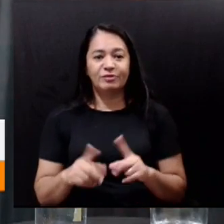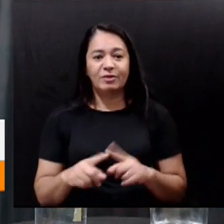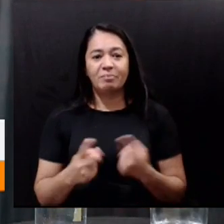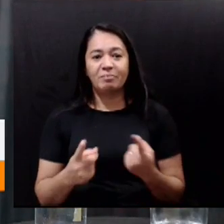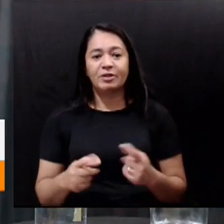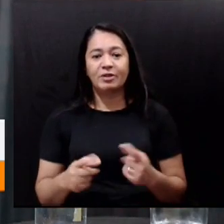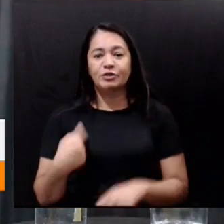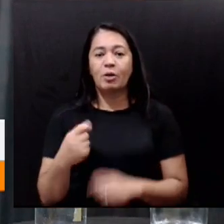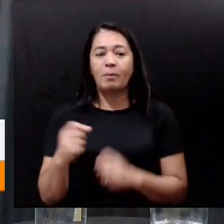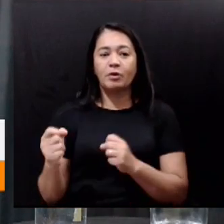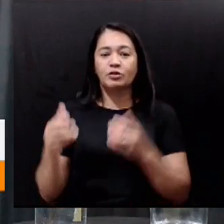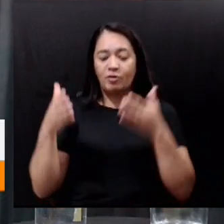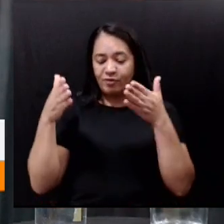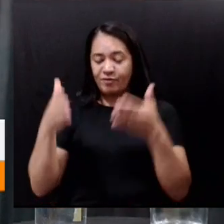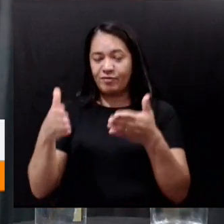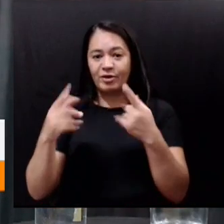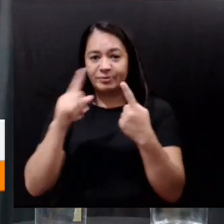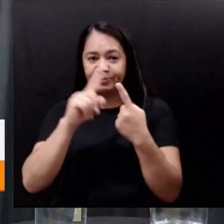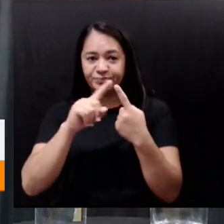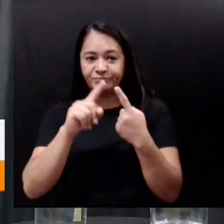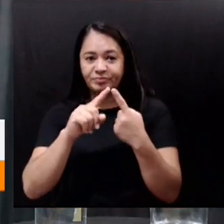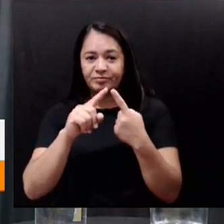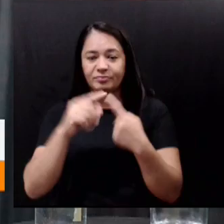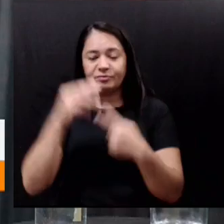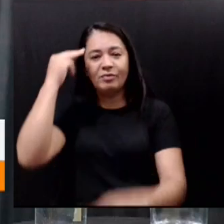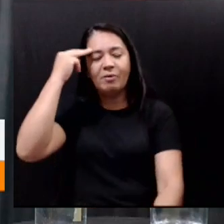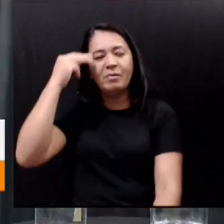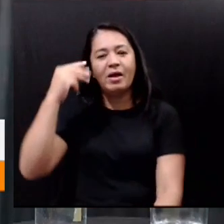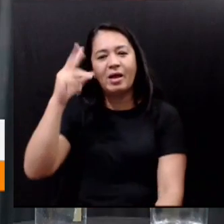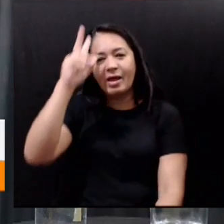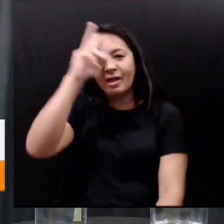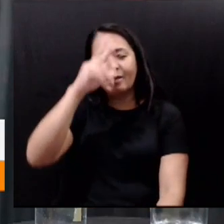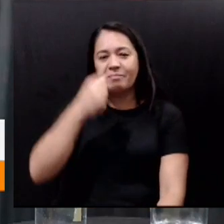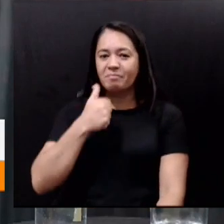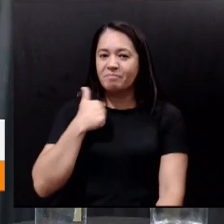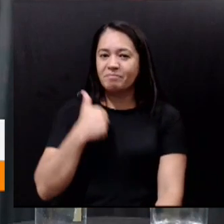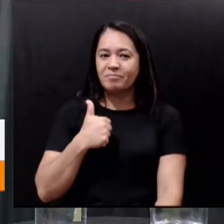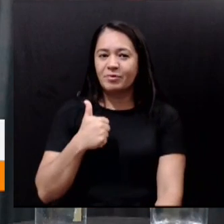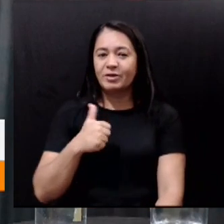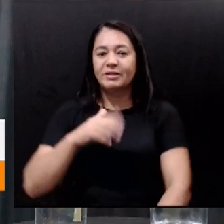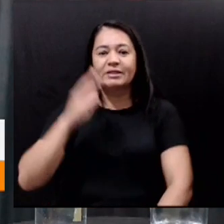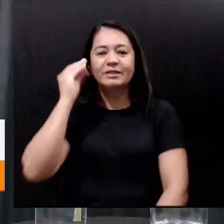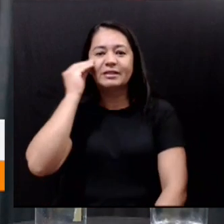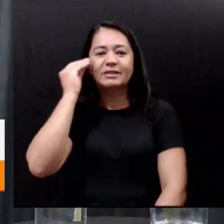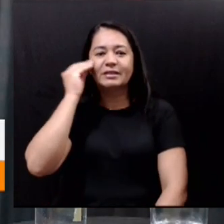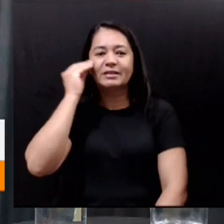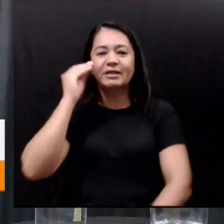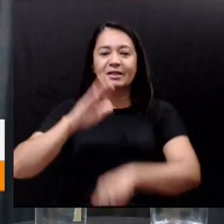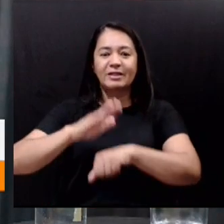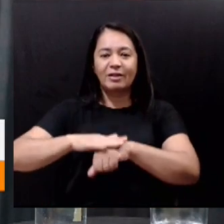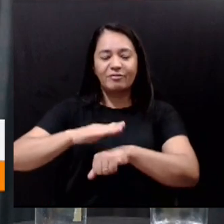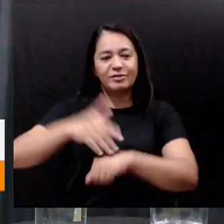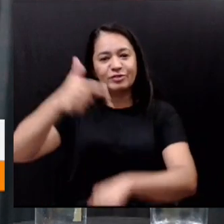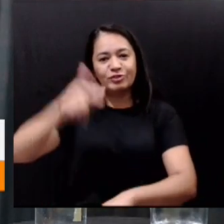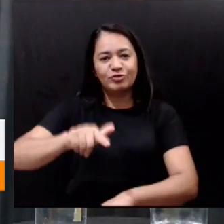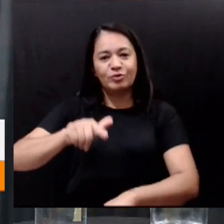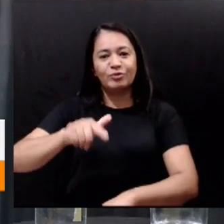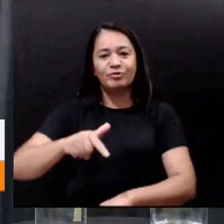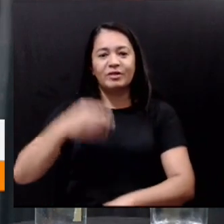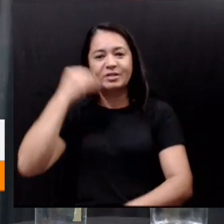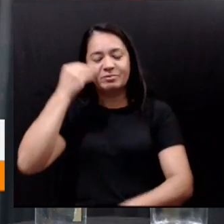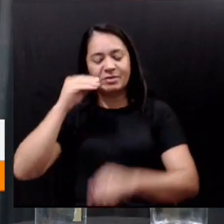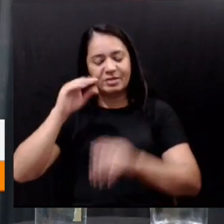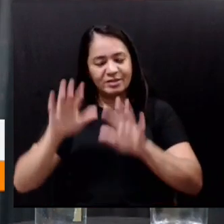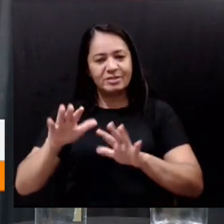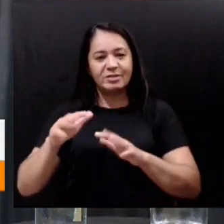opção, que é de ter uma boa memória, de tentar reproduzir e tentar vivenciar novamente, né, essas experiências positivas, porque eu acho que